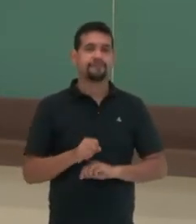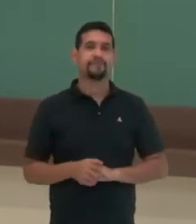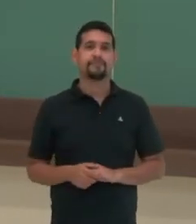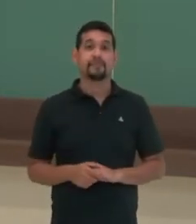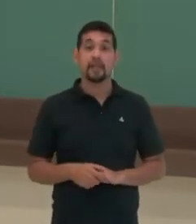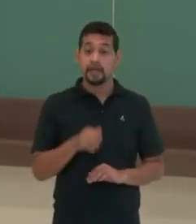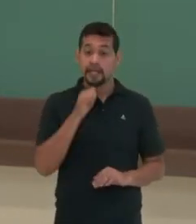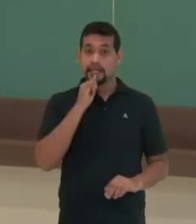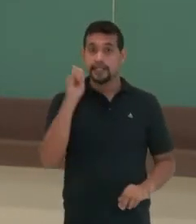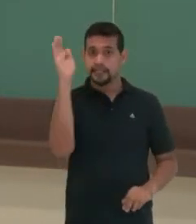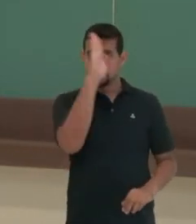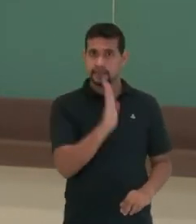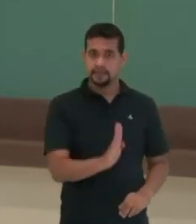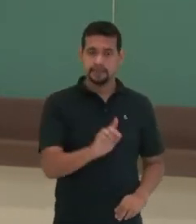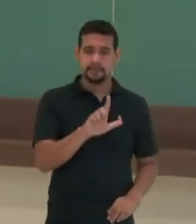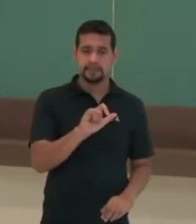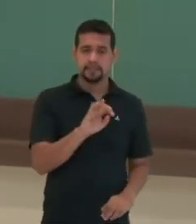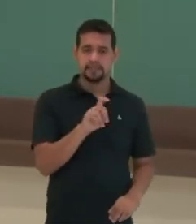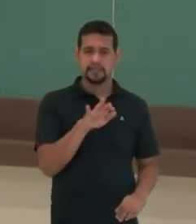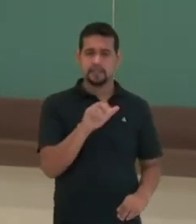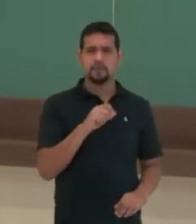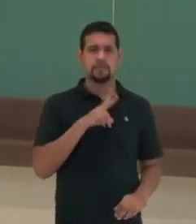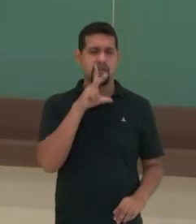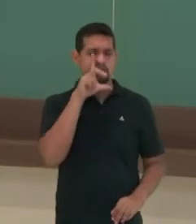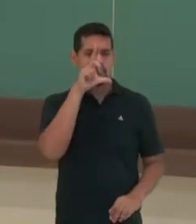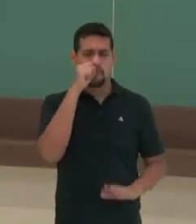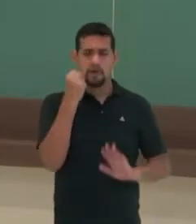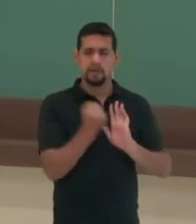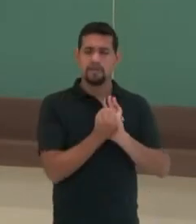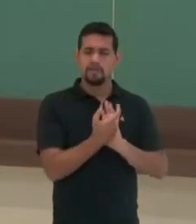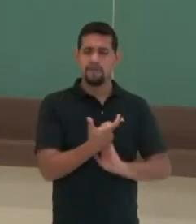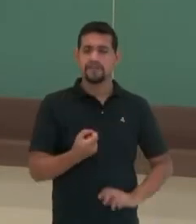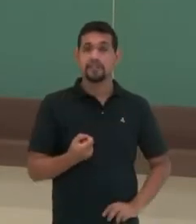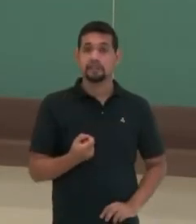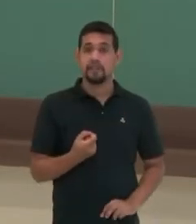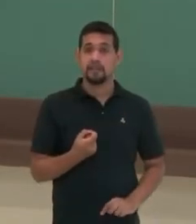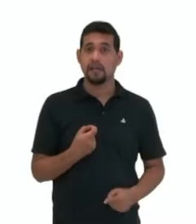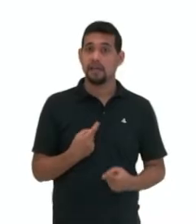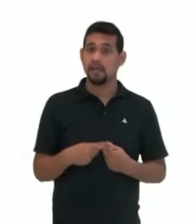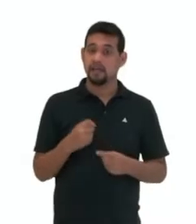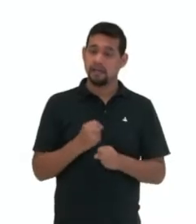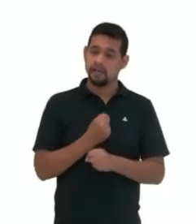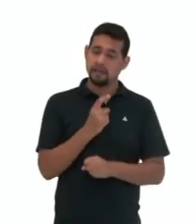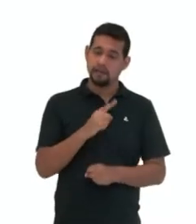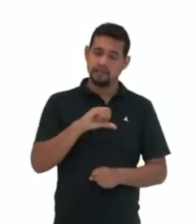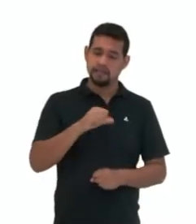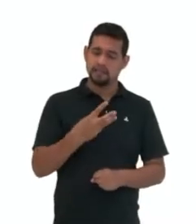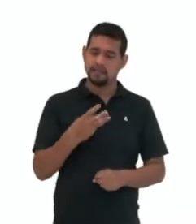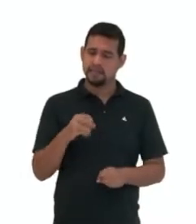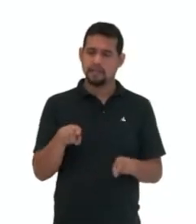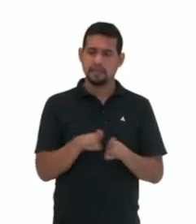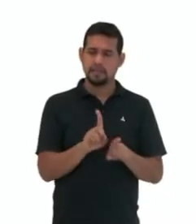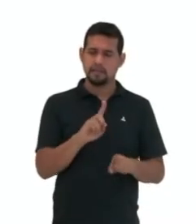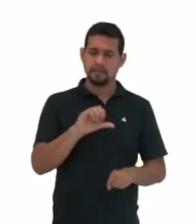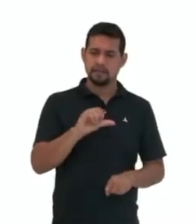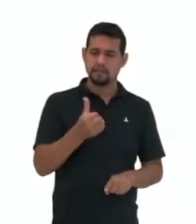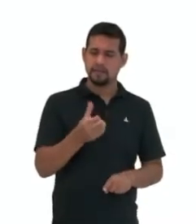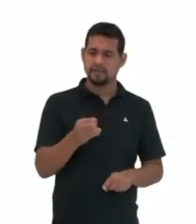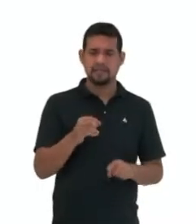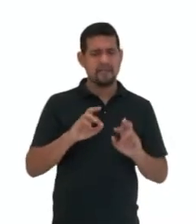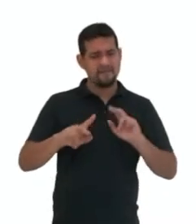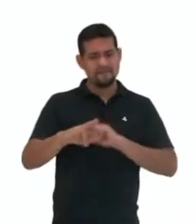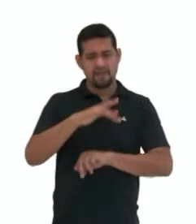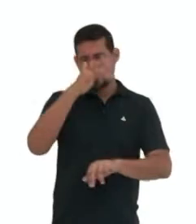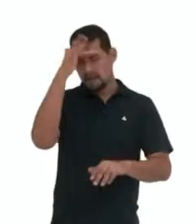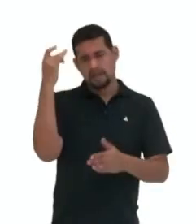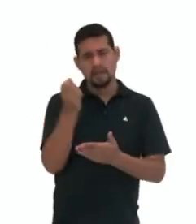No Brasil, a literatura de cordel adquiriu força no século XX, sobretudo em 1930 e 1960. Muitos